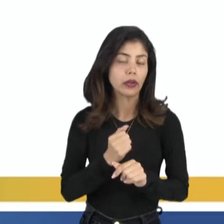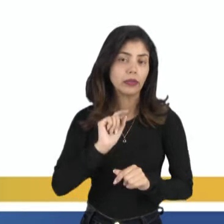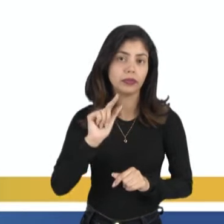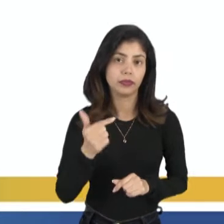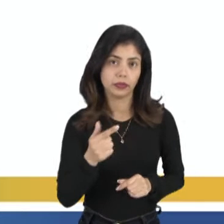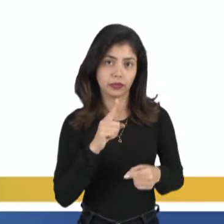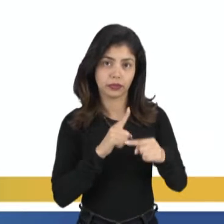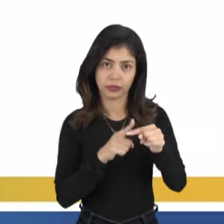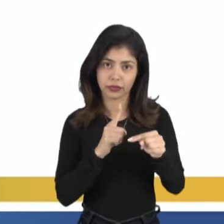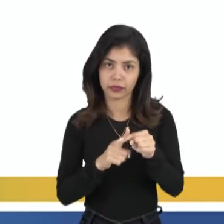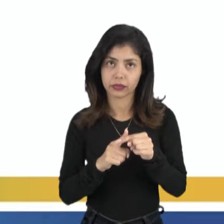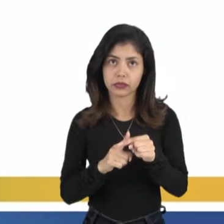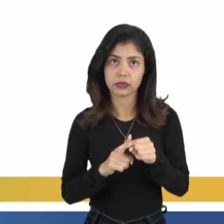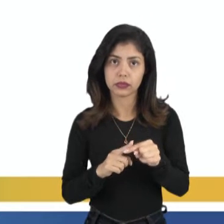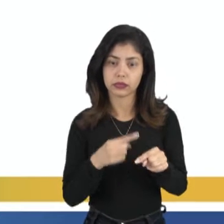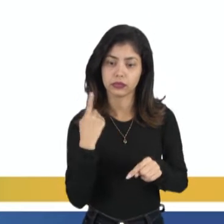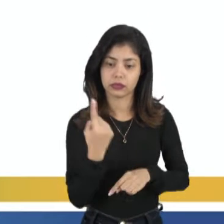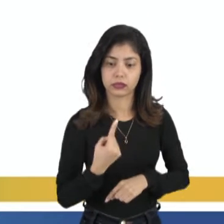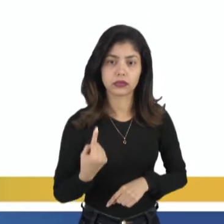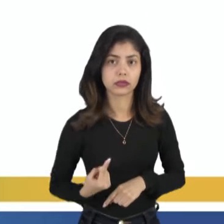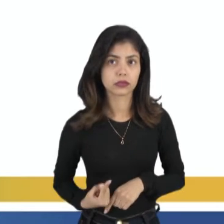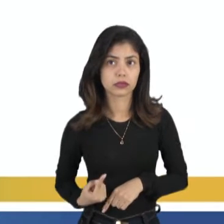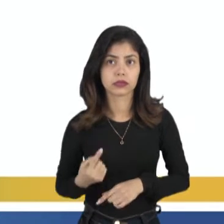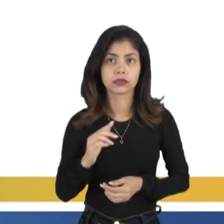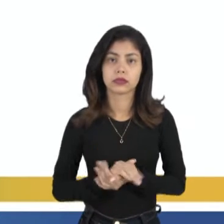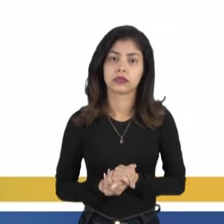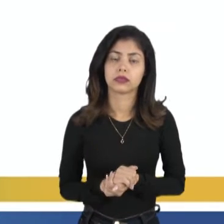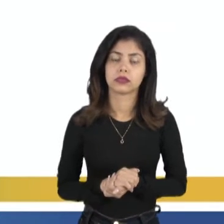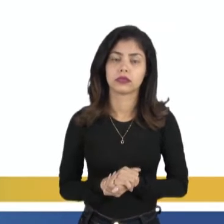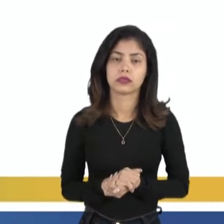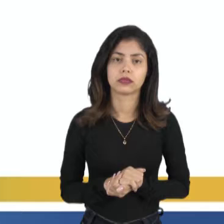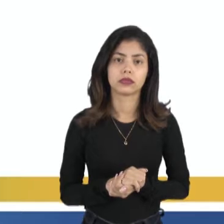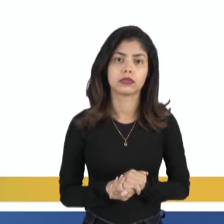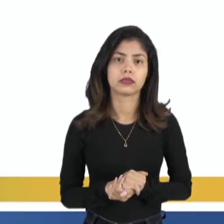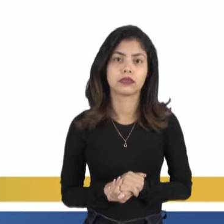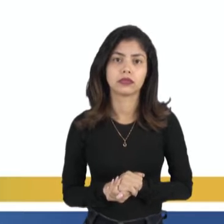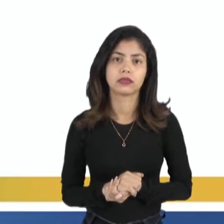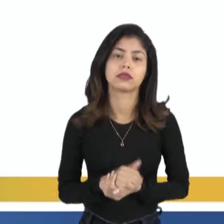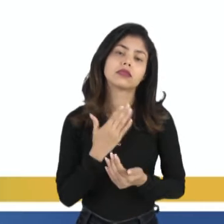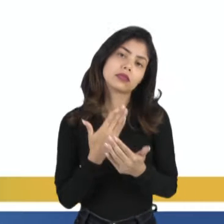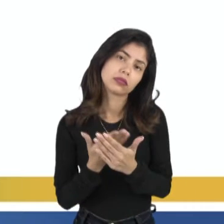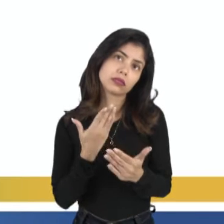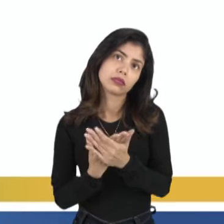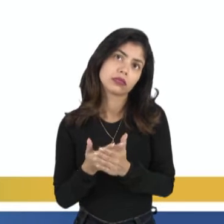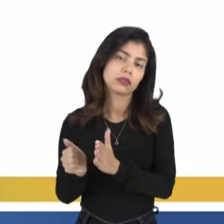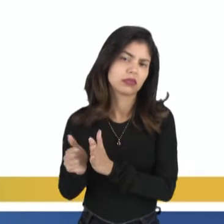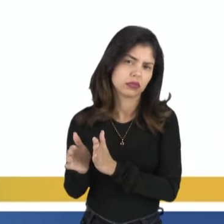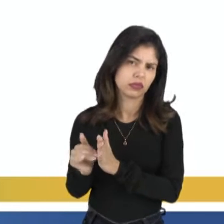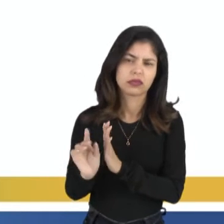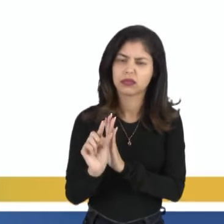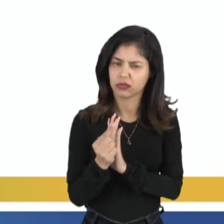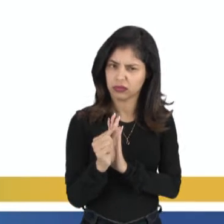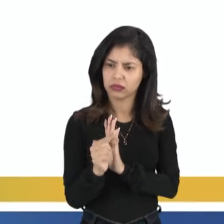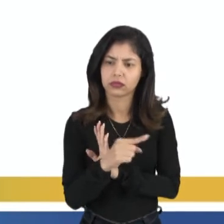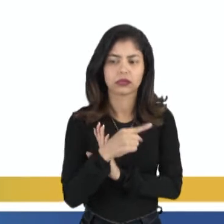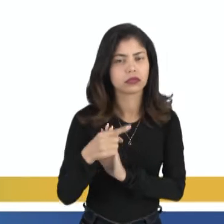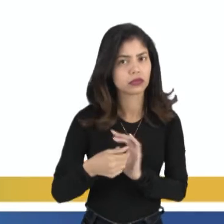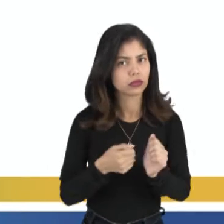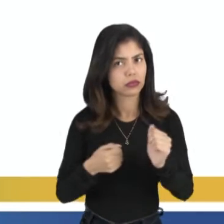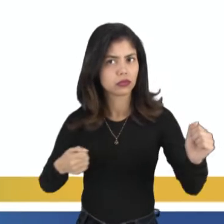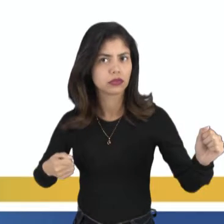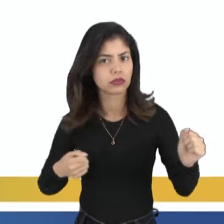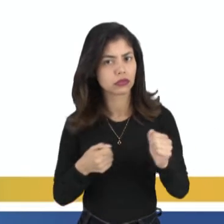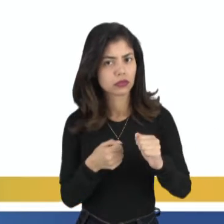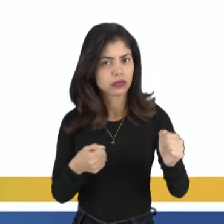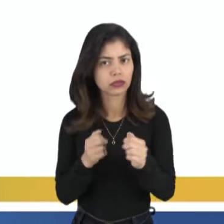mais um desenho aí com a mola, entendeu? E aí, para essa aula aqui, eu excluí um pouquinho a força elástica,